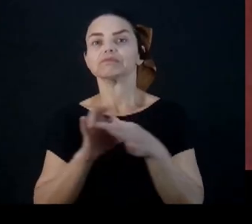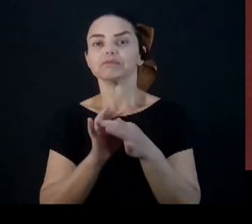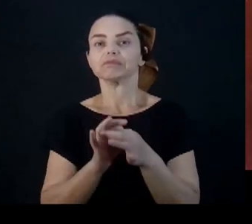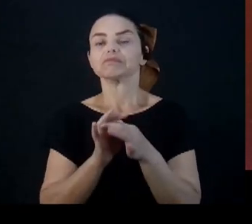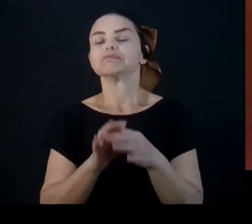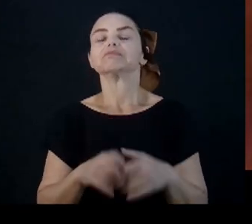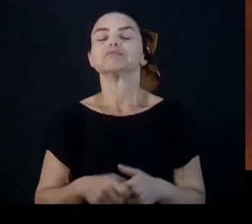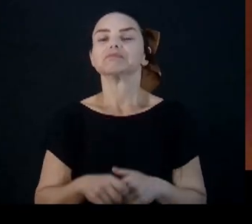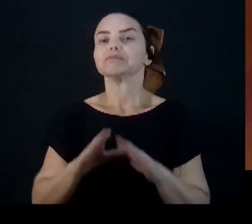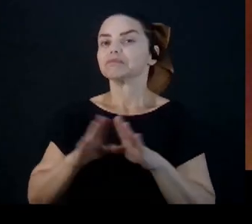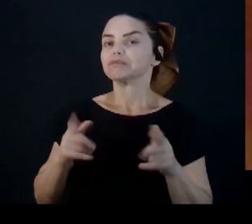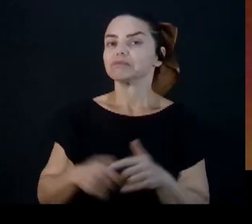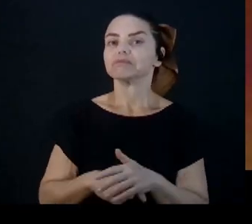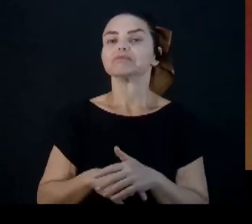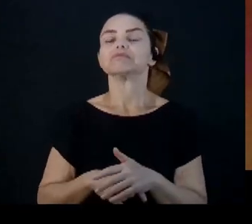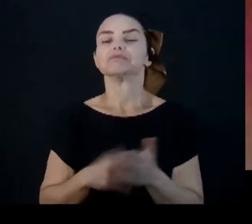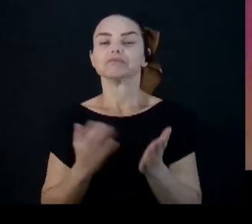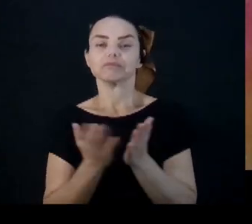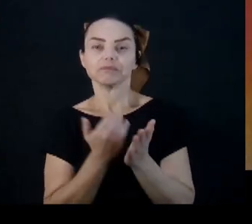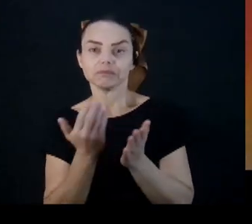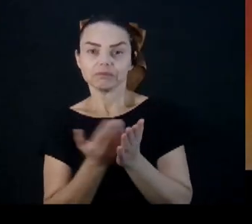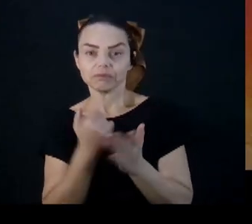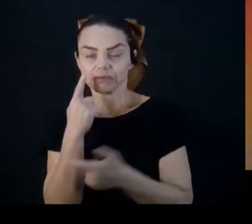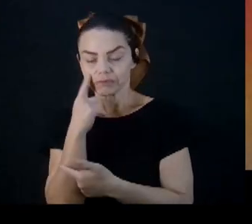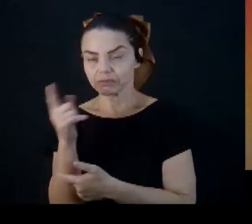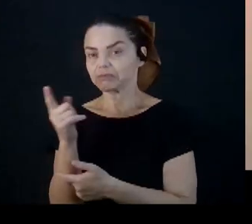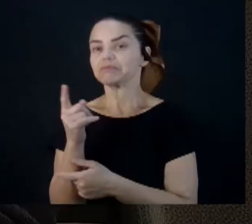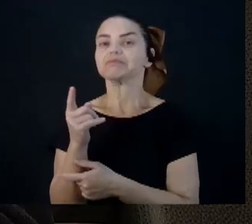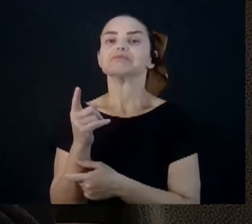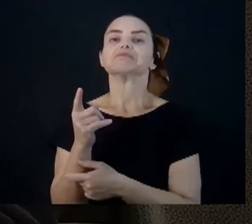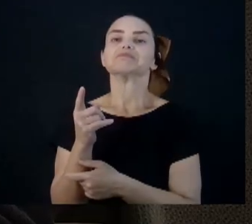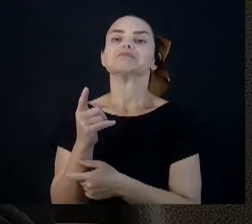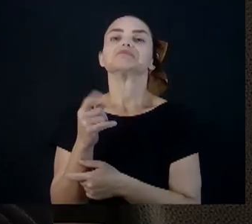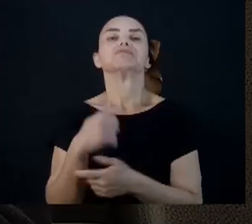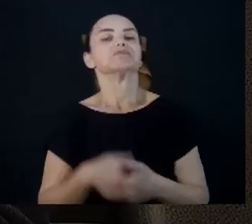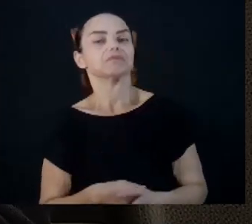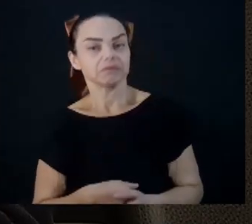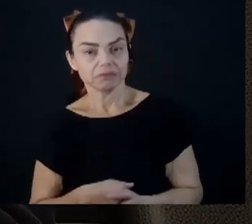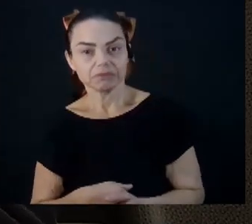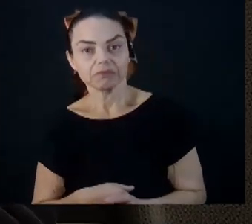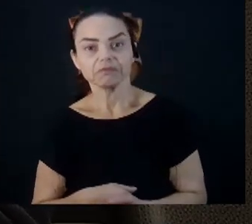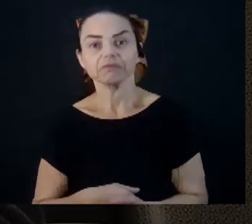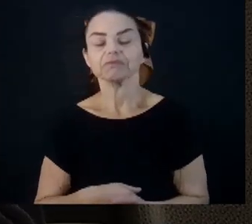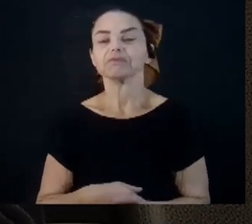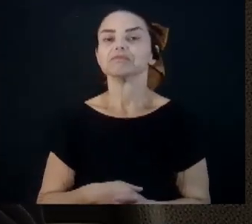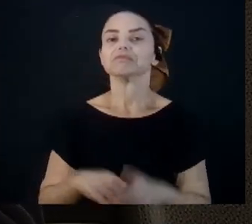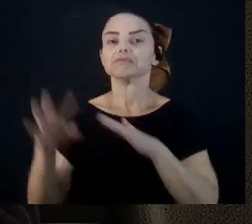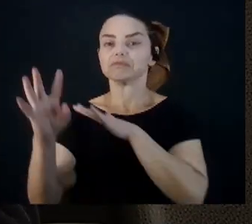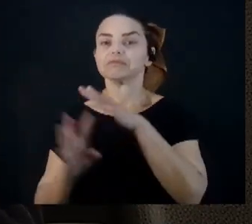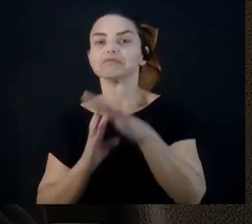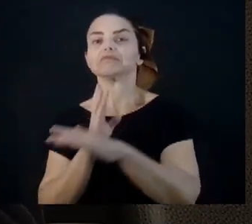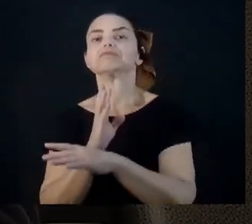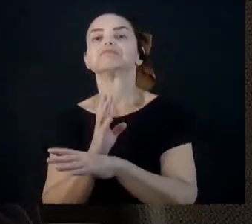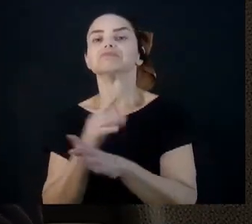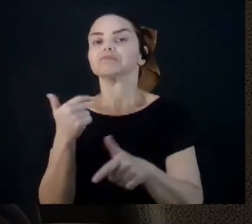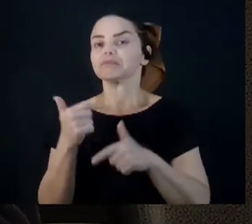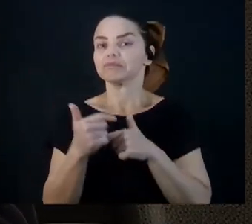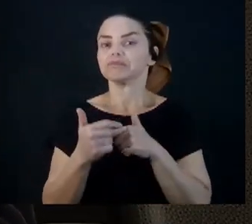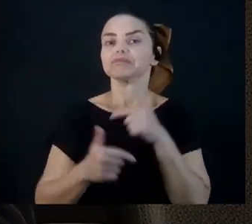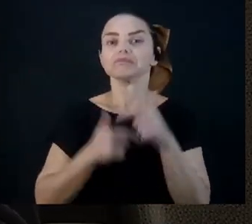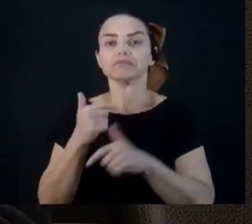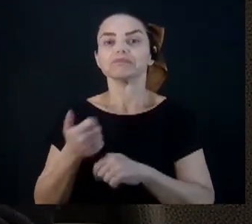é um livro que traz também registros de estrangeiros que vieram exercer sua profissão de